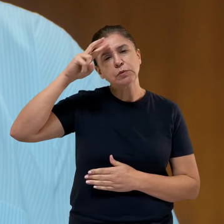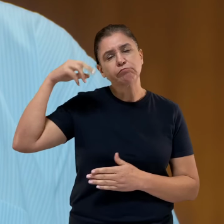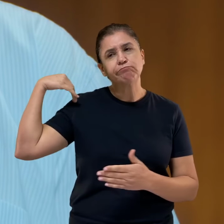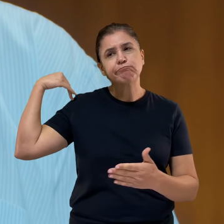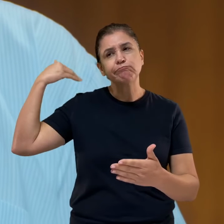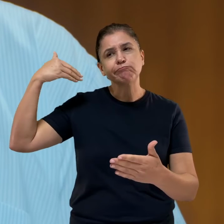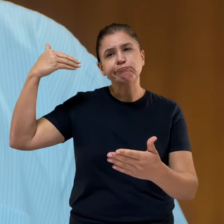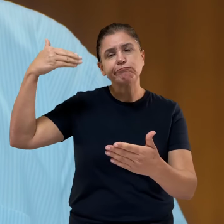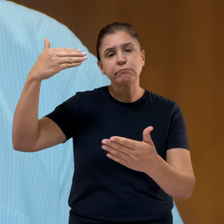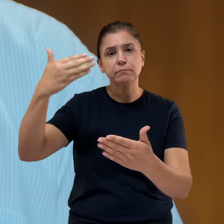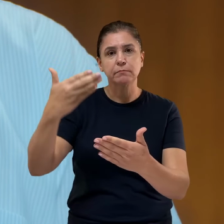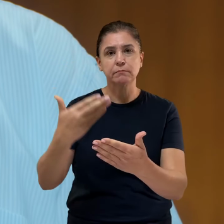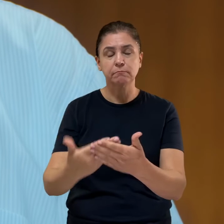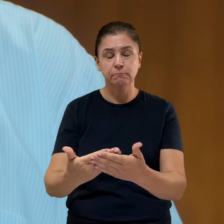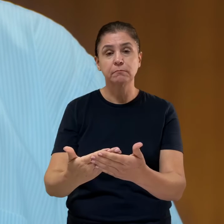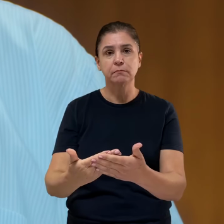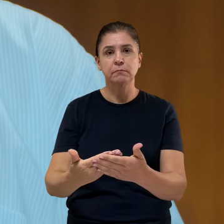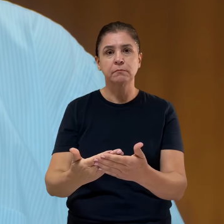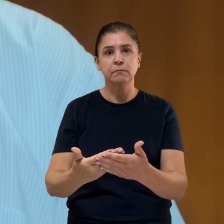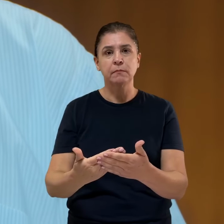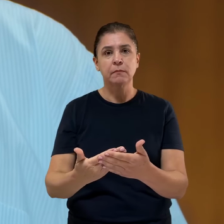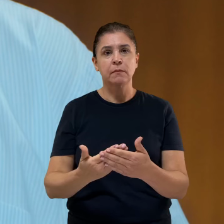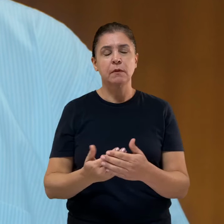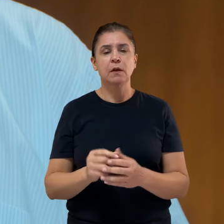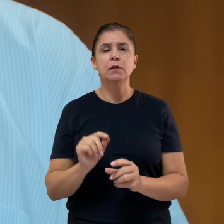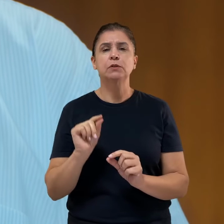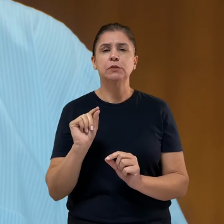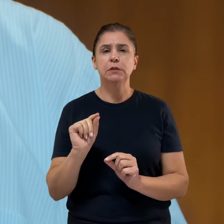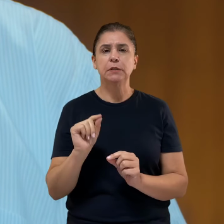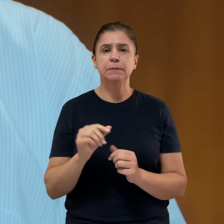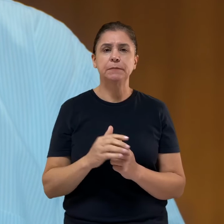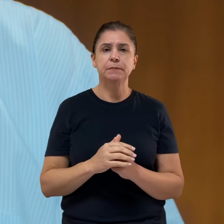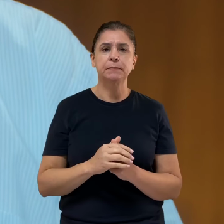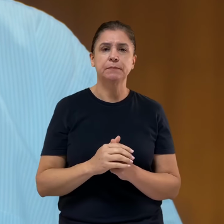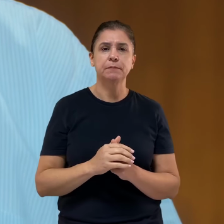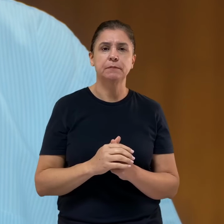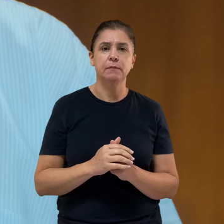dado histórico que